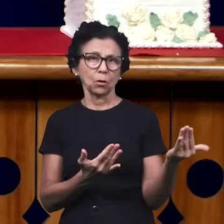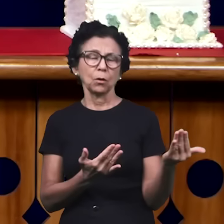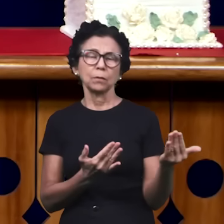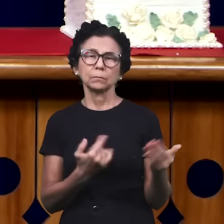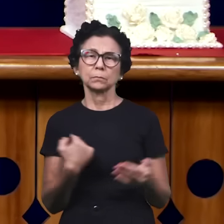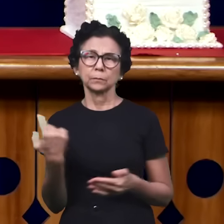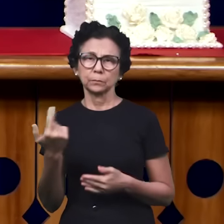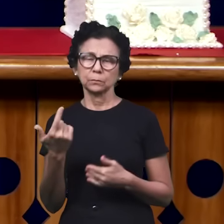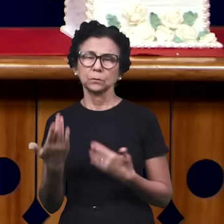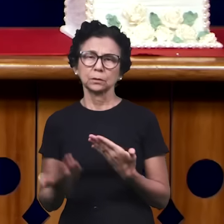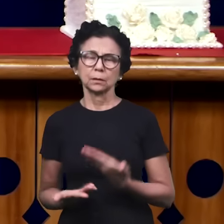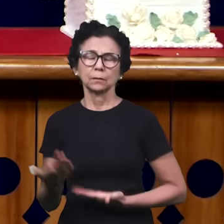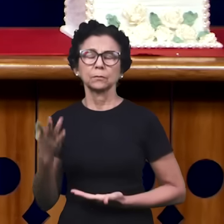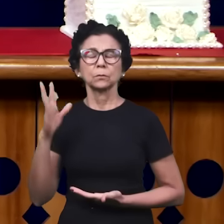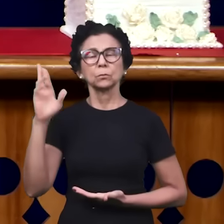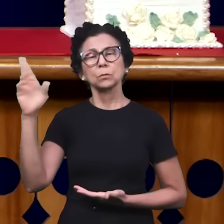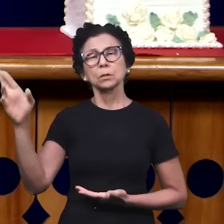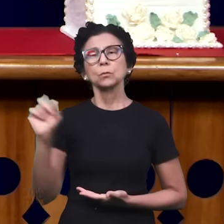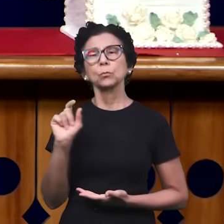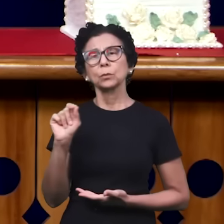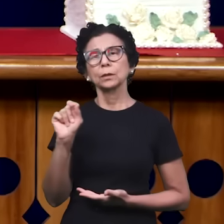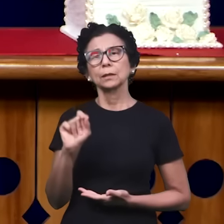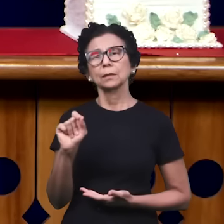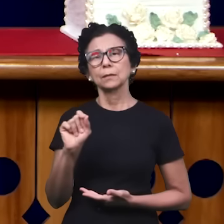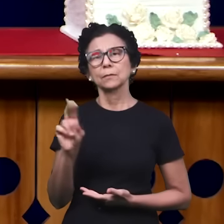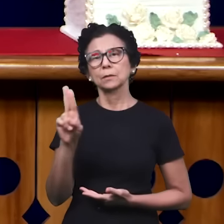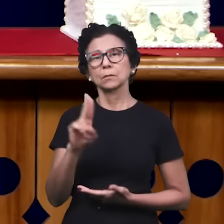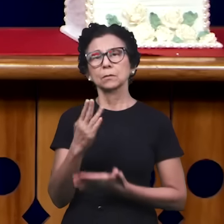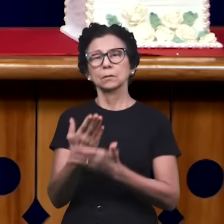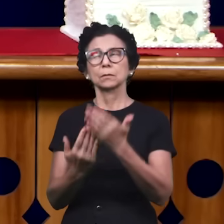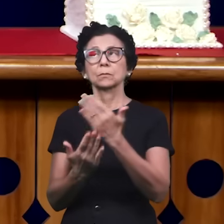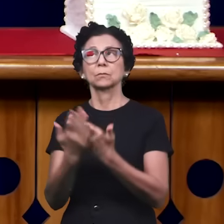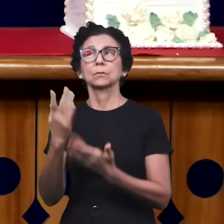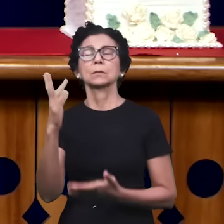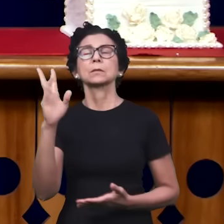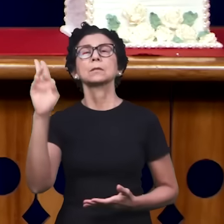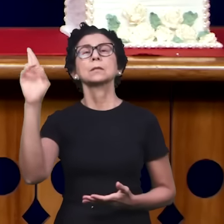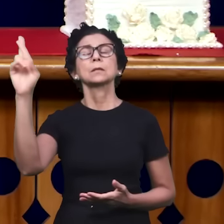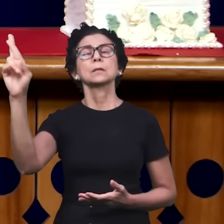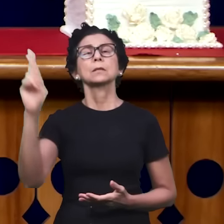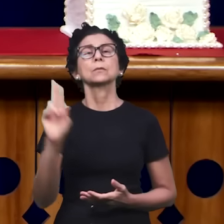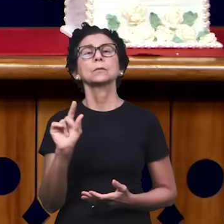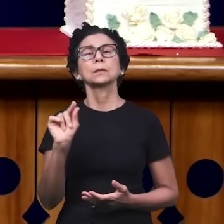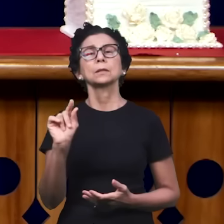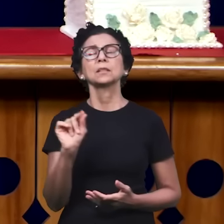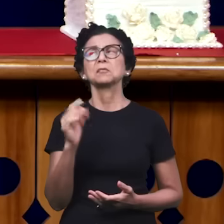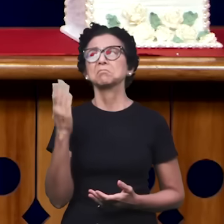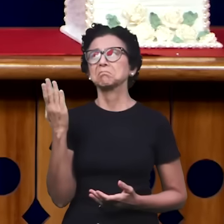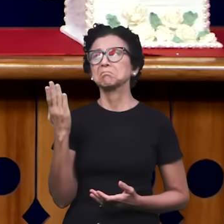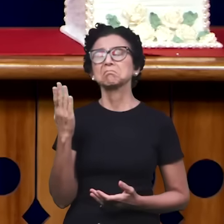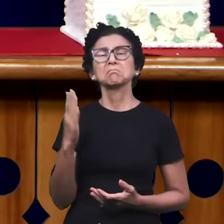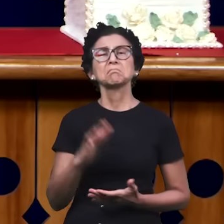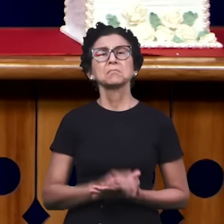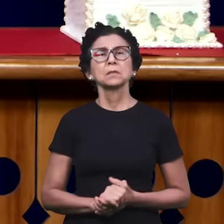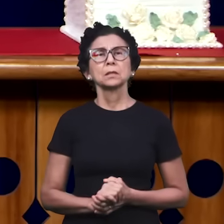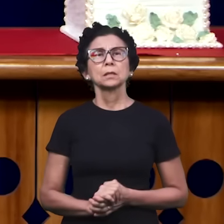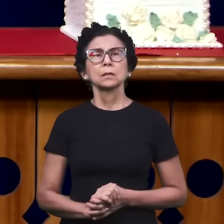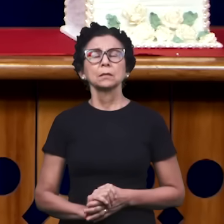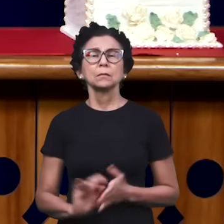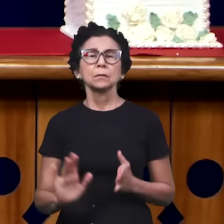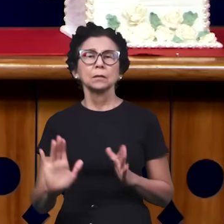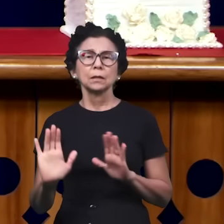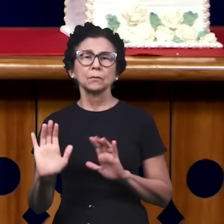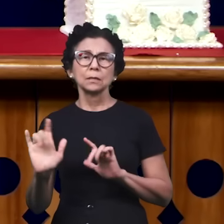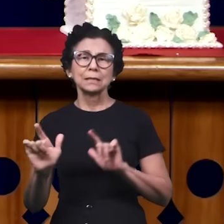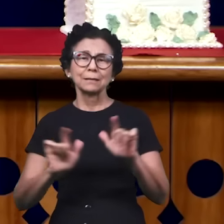do Senhor o que é ser um instrumento na mão do Senhor. O que é instrumentalidade? Né? Instrumentalidade é o ato de se